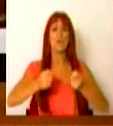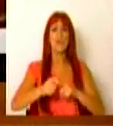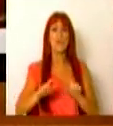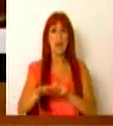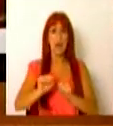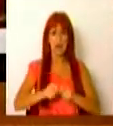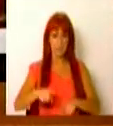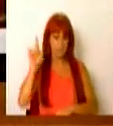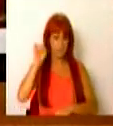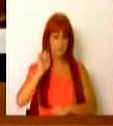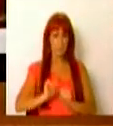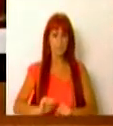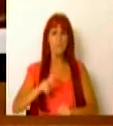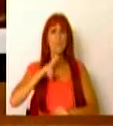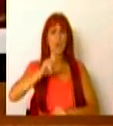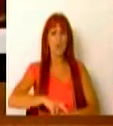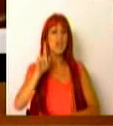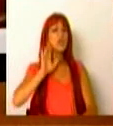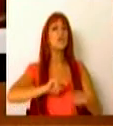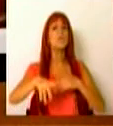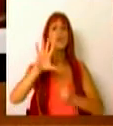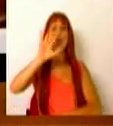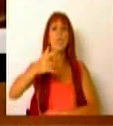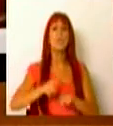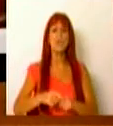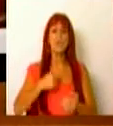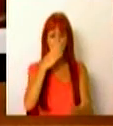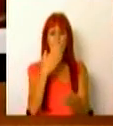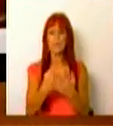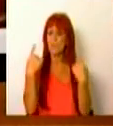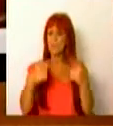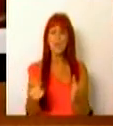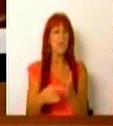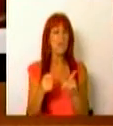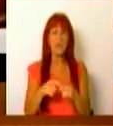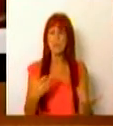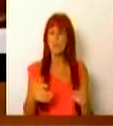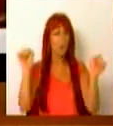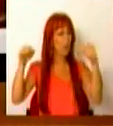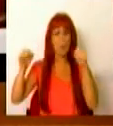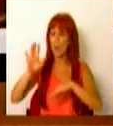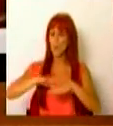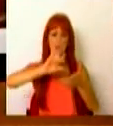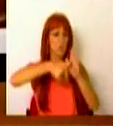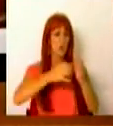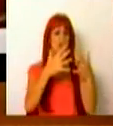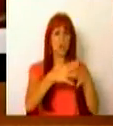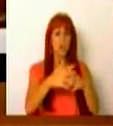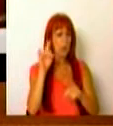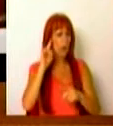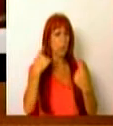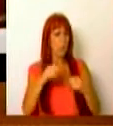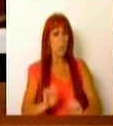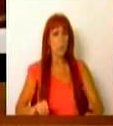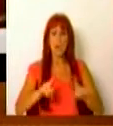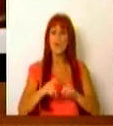nacional. Senhoras e senhores deputados, o país tem sido confrontado com a falta de consenso sobre projetos estruturantes.